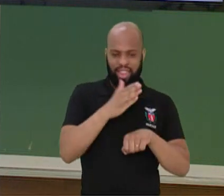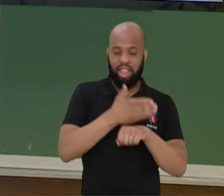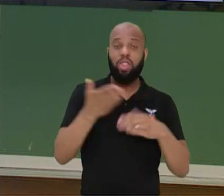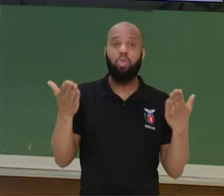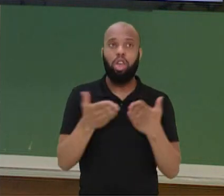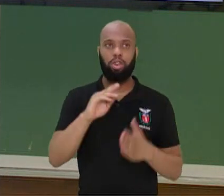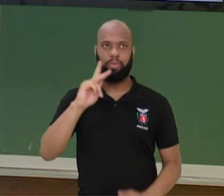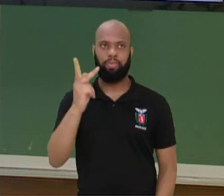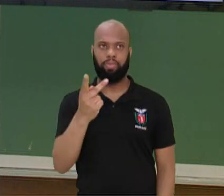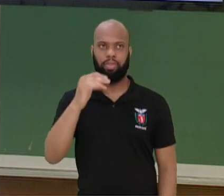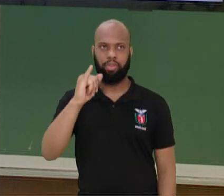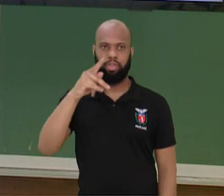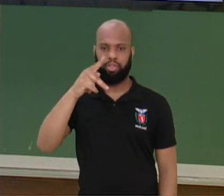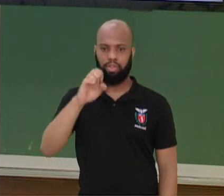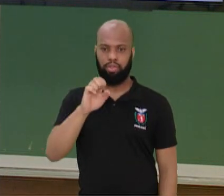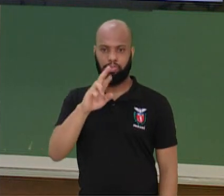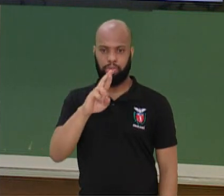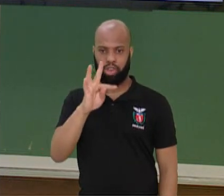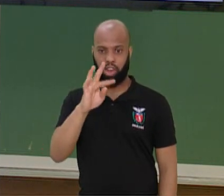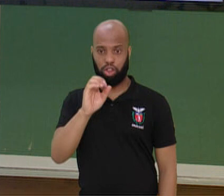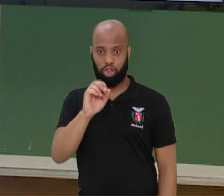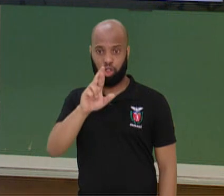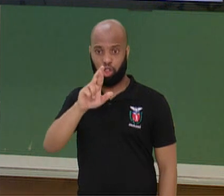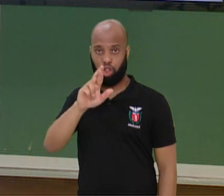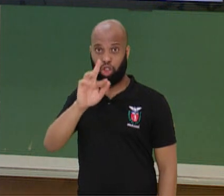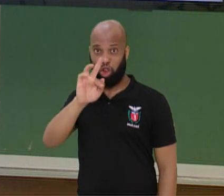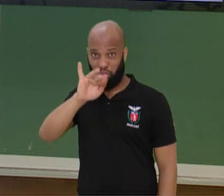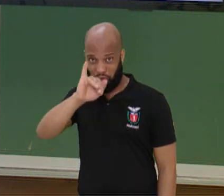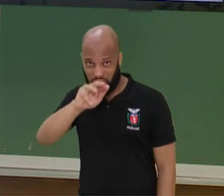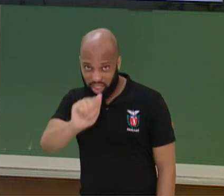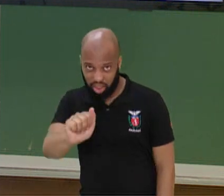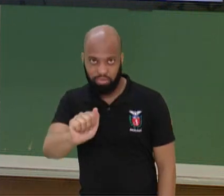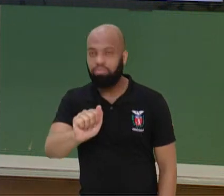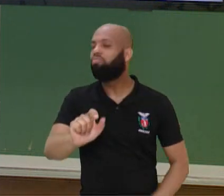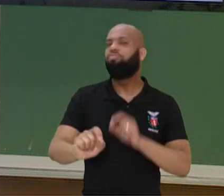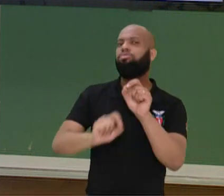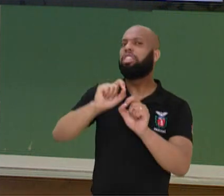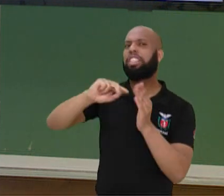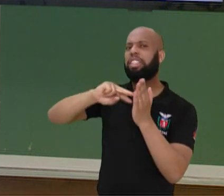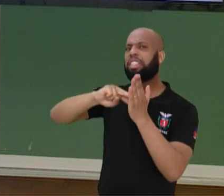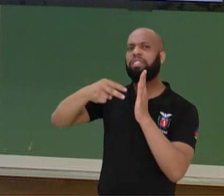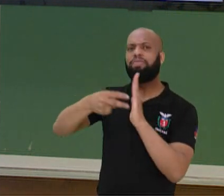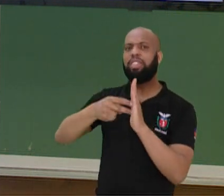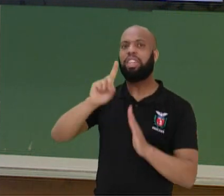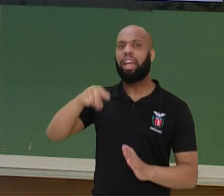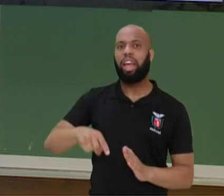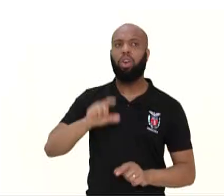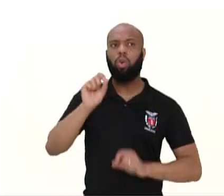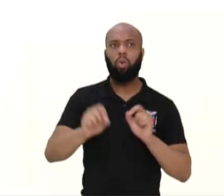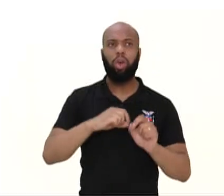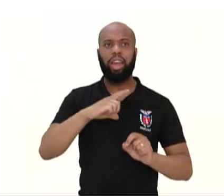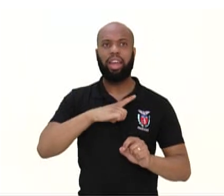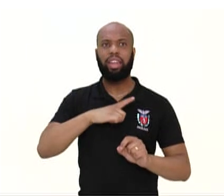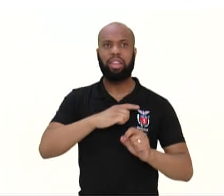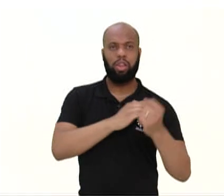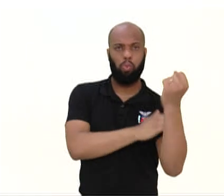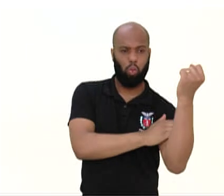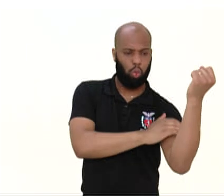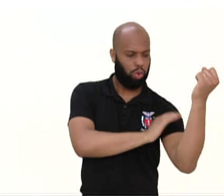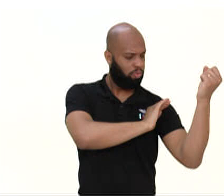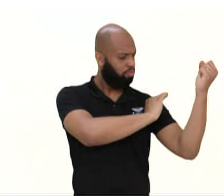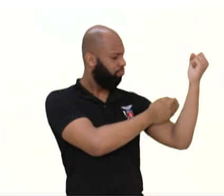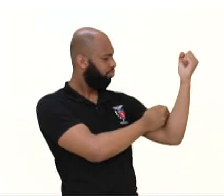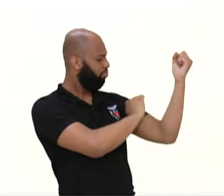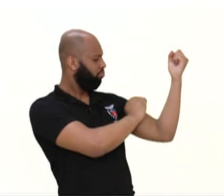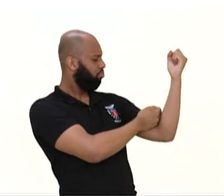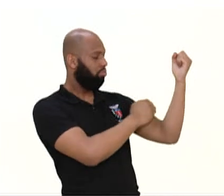a hipertrofia muscular. Então, basicamente, quando eu falo em hipertrofia, estou falando do aumento da seção transversal do músculo.